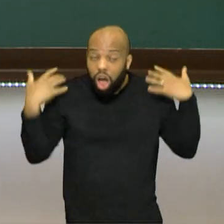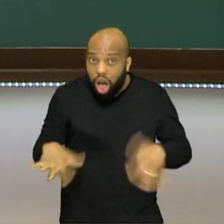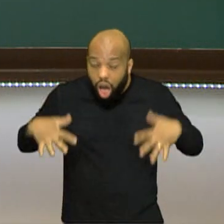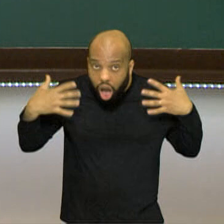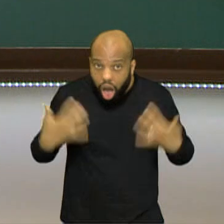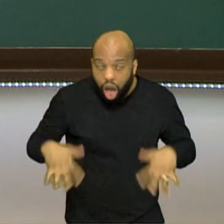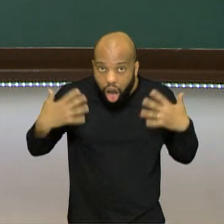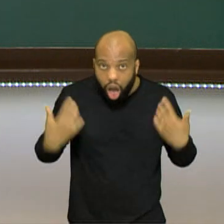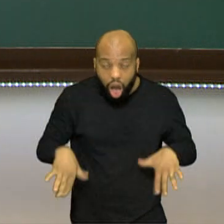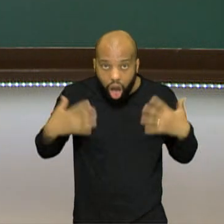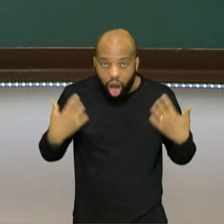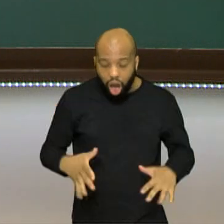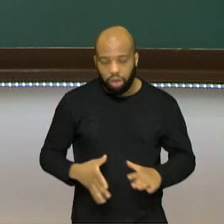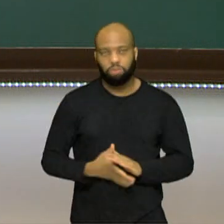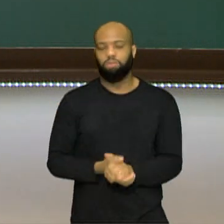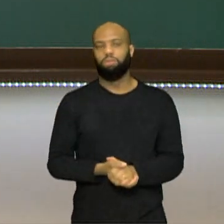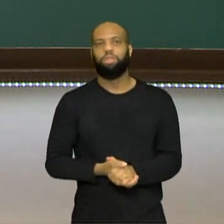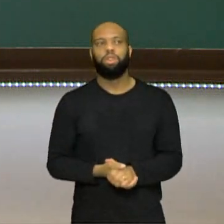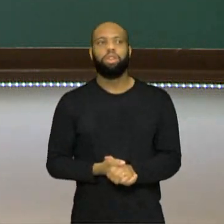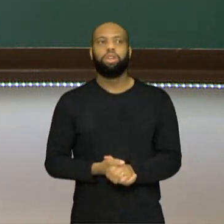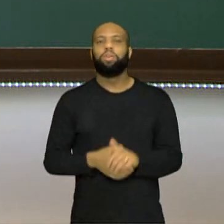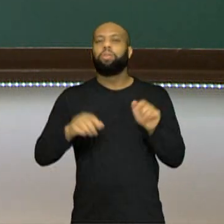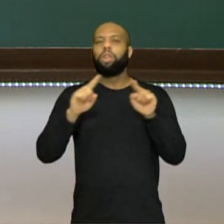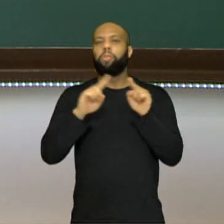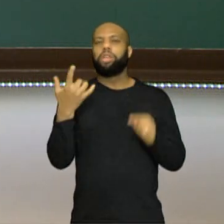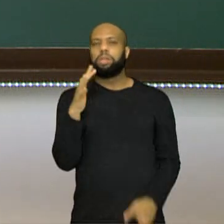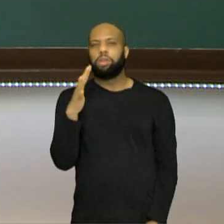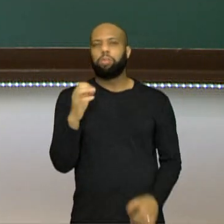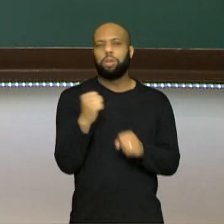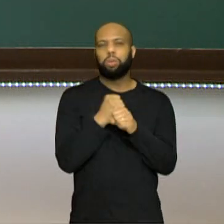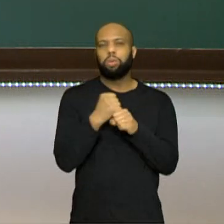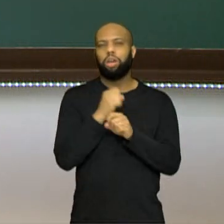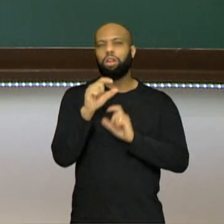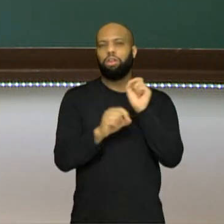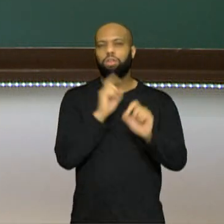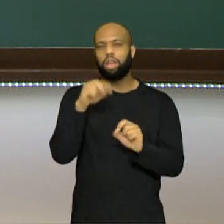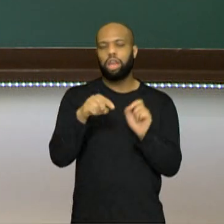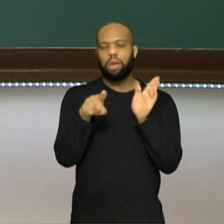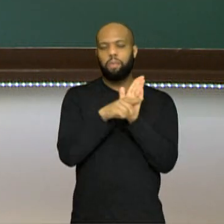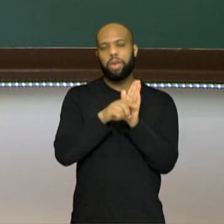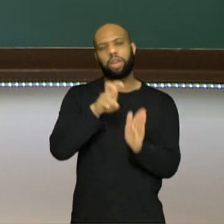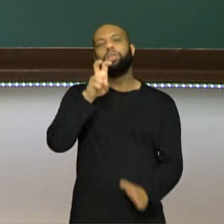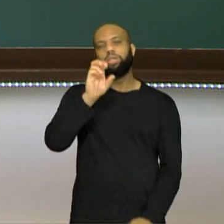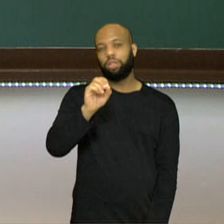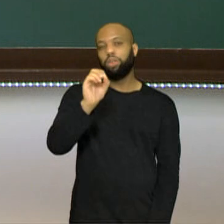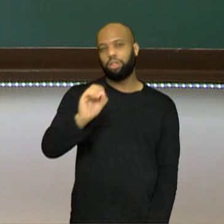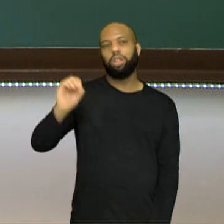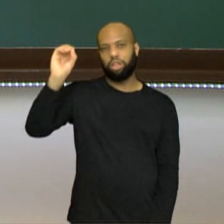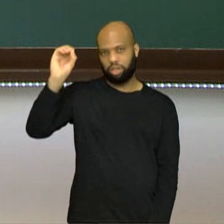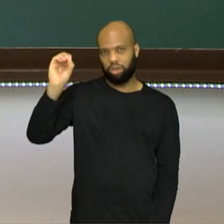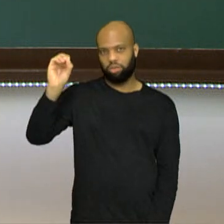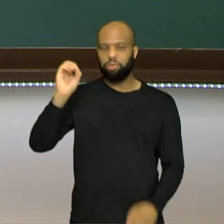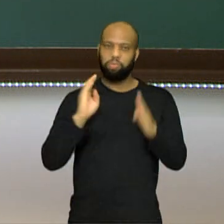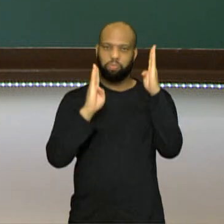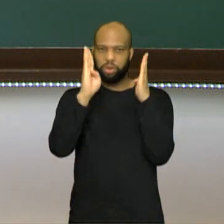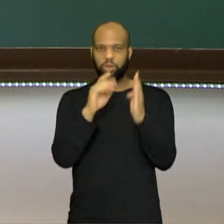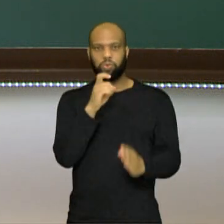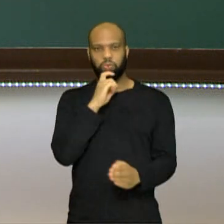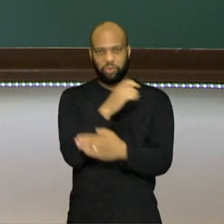viver num frio desse, né? Mas a média anual é de menos 50 graus durante o inverno.